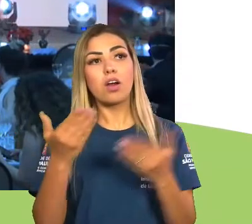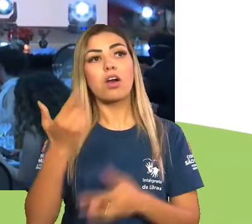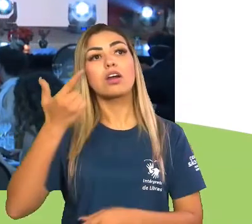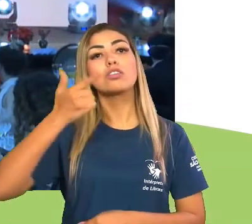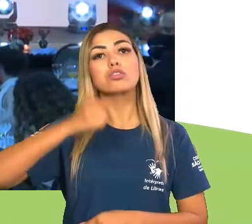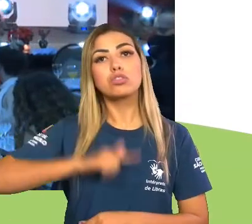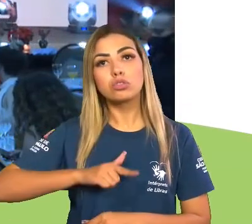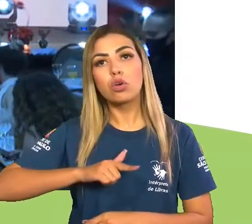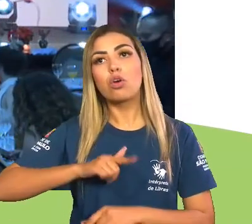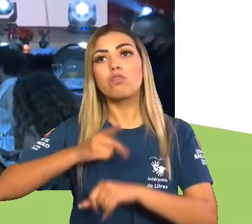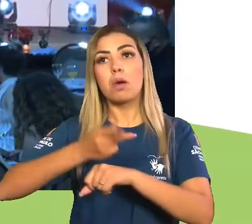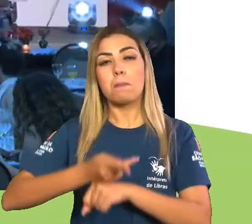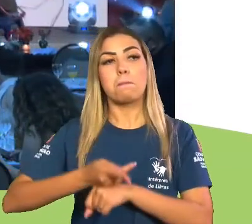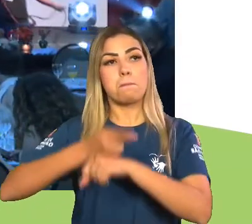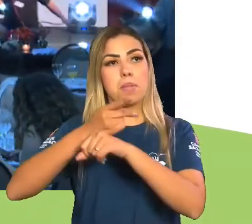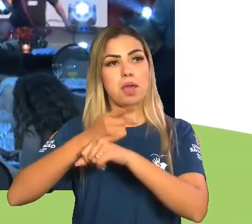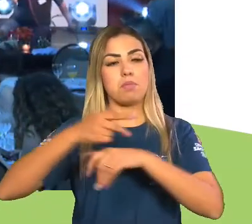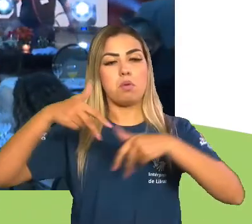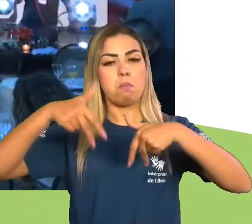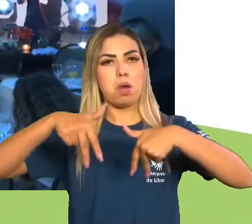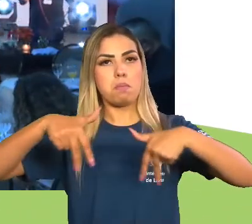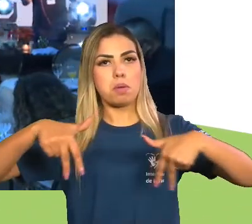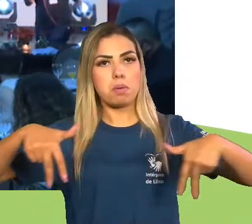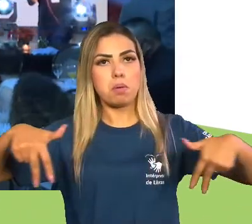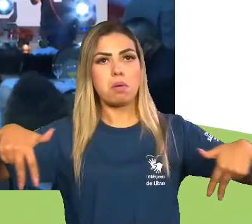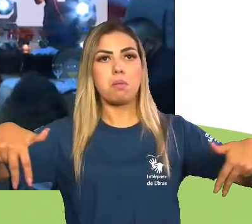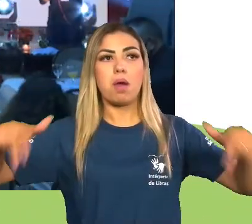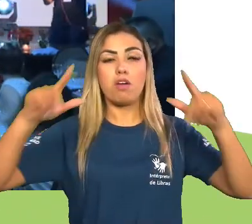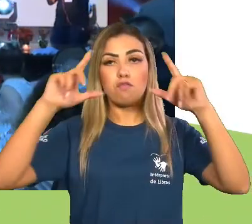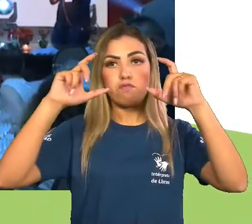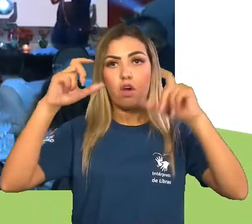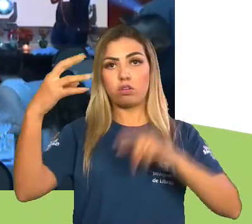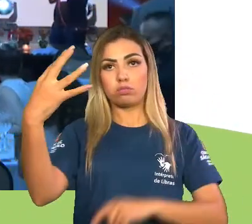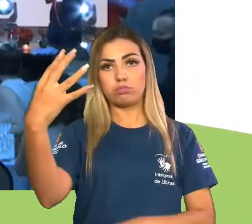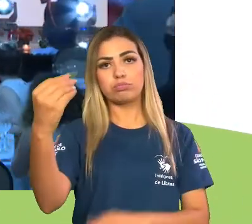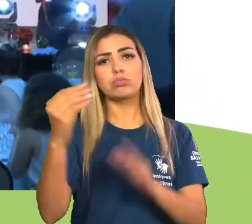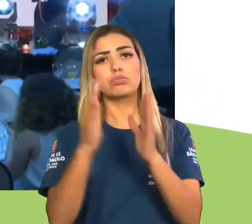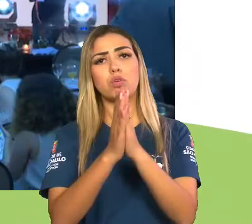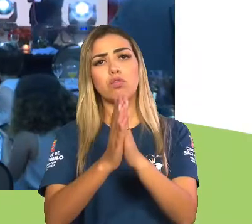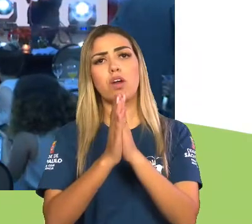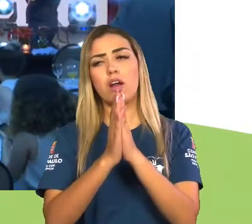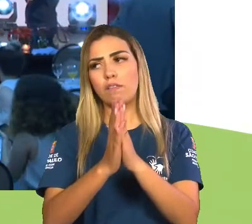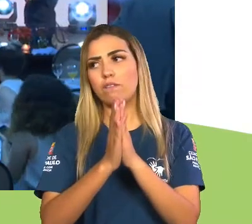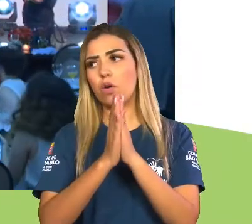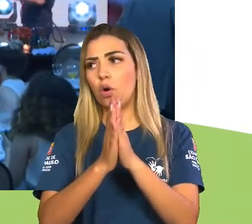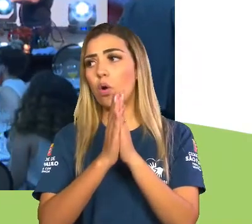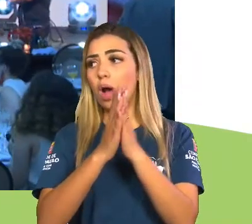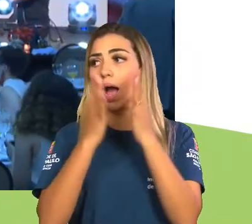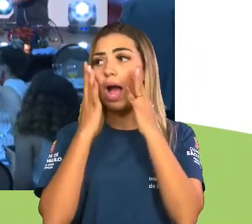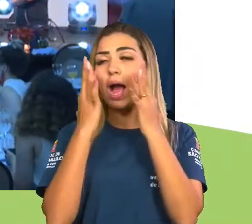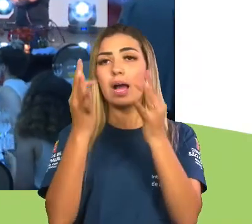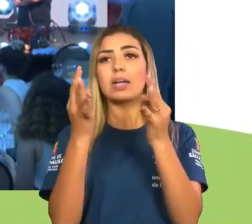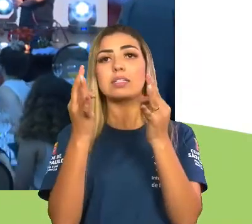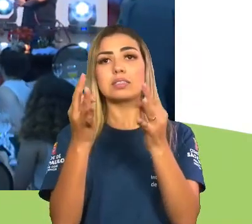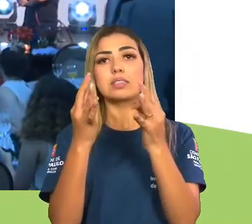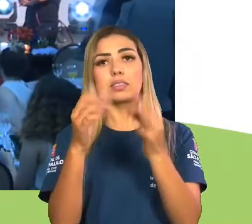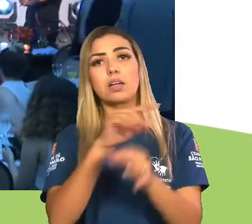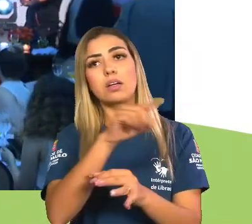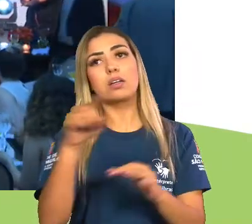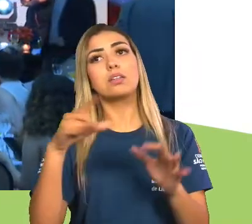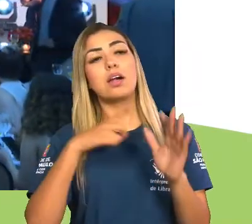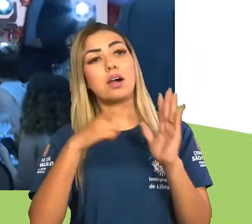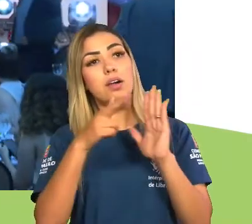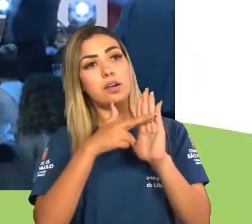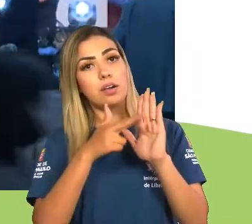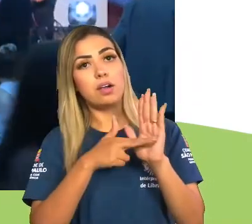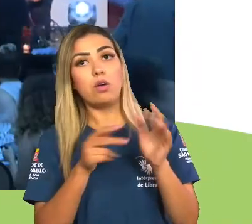aqui os premiados dessa noite, só para a gente registrar em uma foto, pessoal. Por favor, eu só quero pedir atenção às regras de